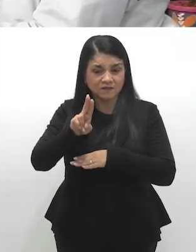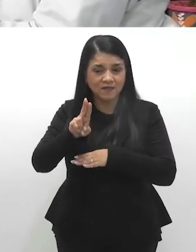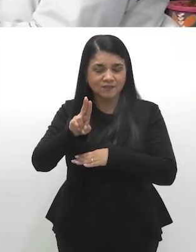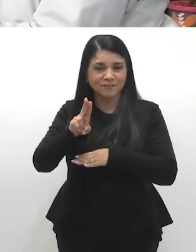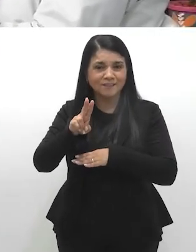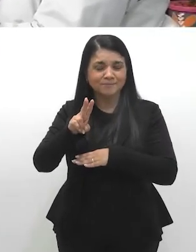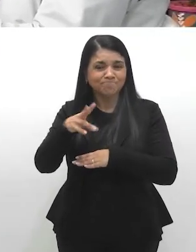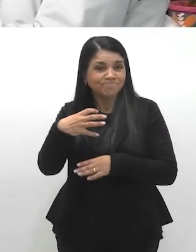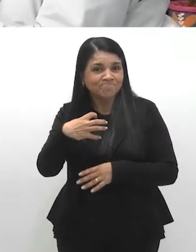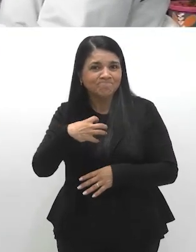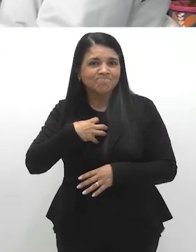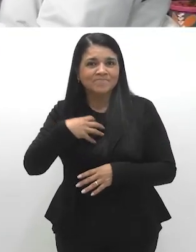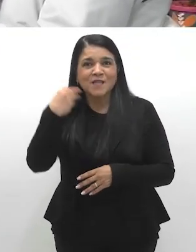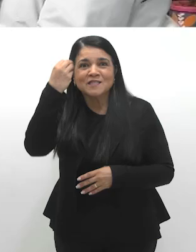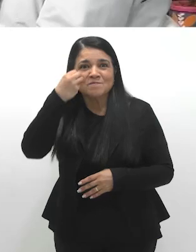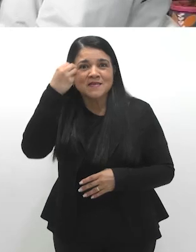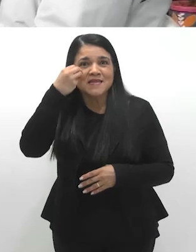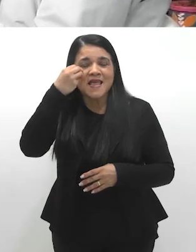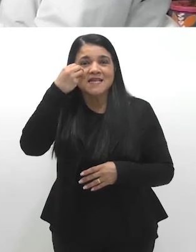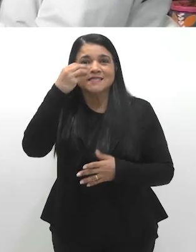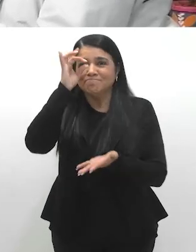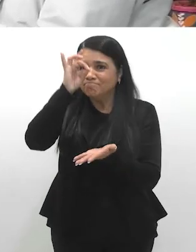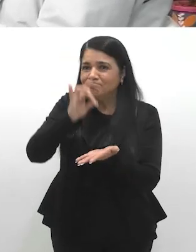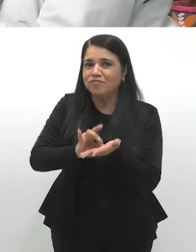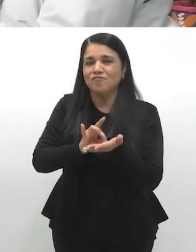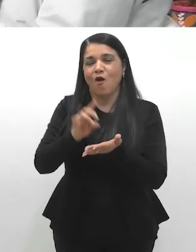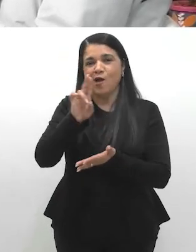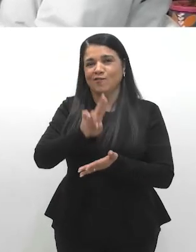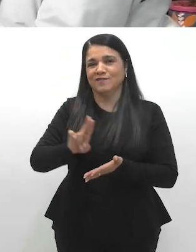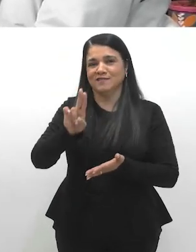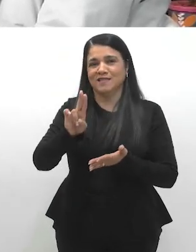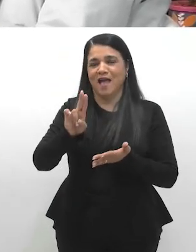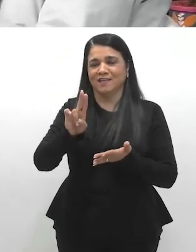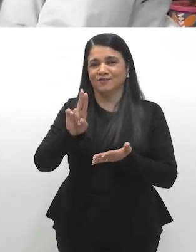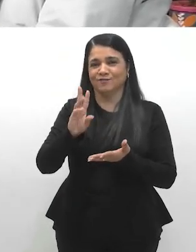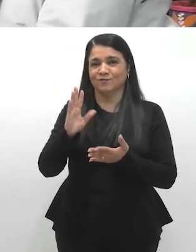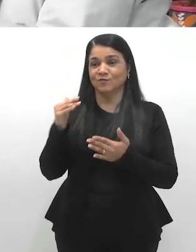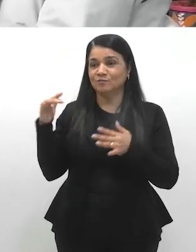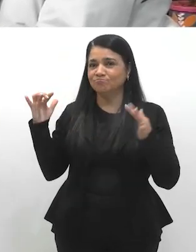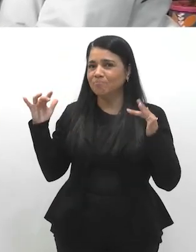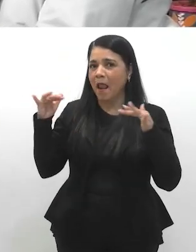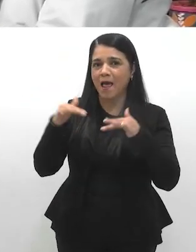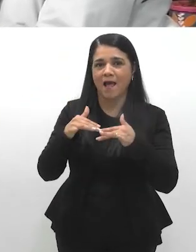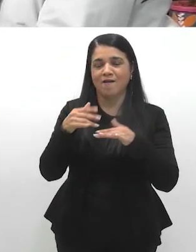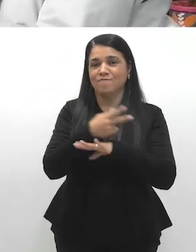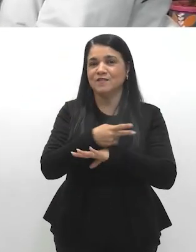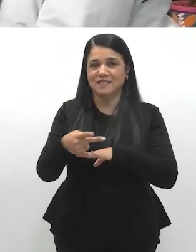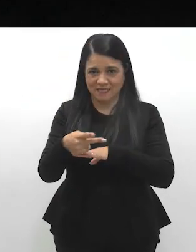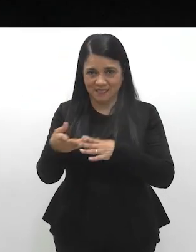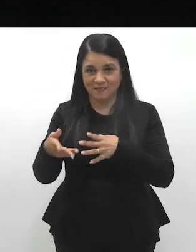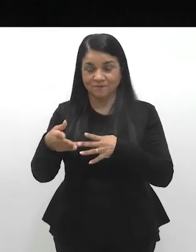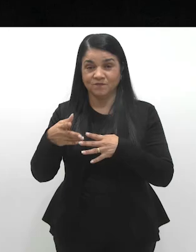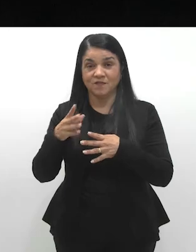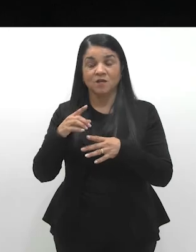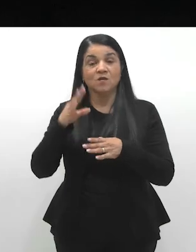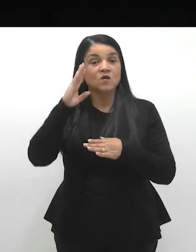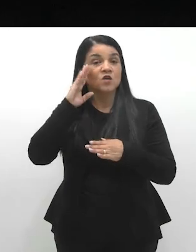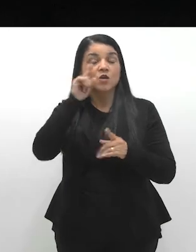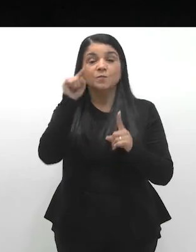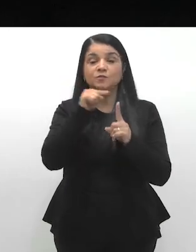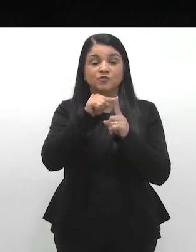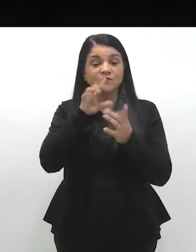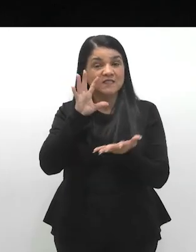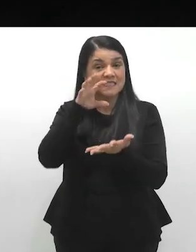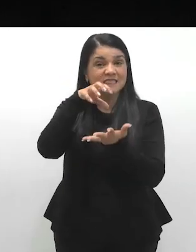tenha a impressão diferente do que é de fato a universidade. Exatamente. E o nosso objetivo é que a gente seja um centro de